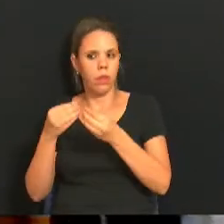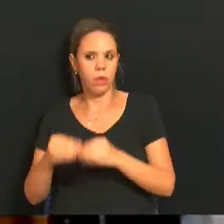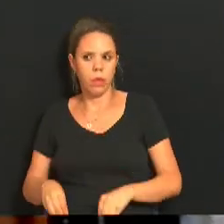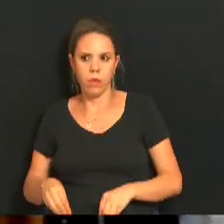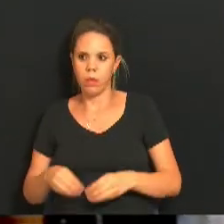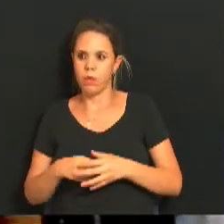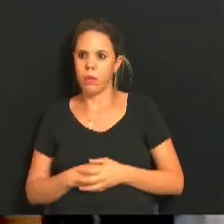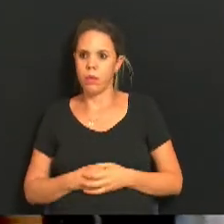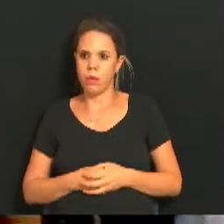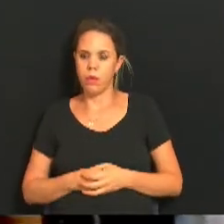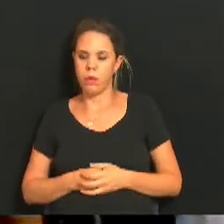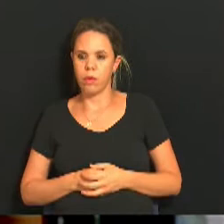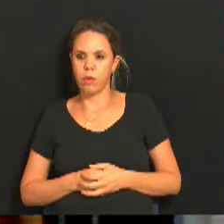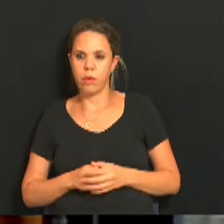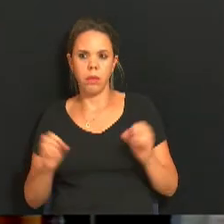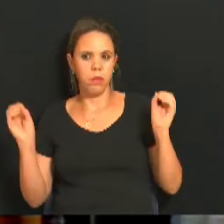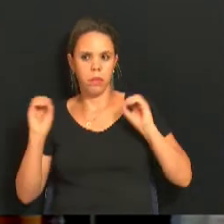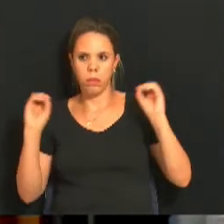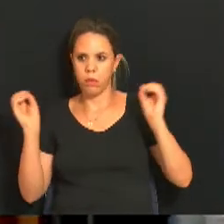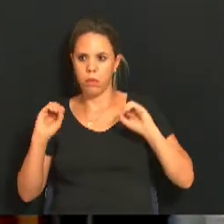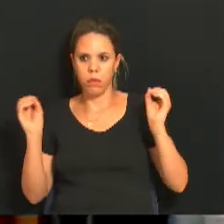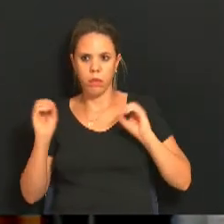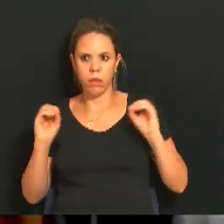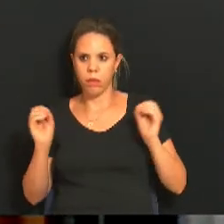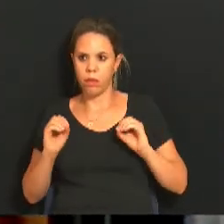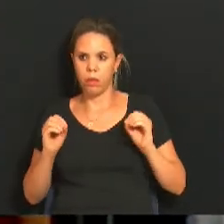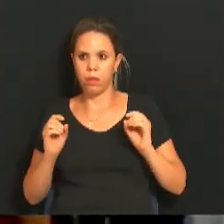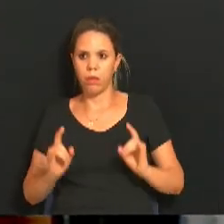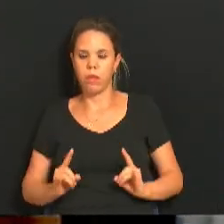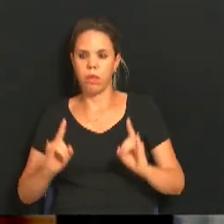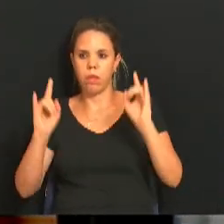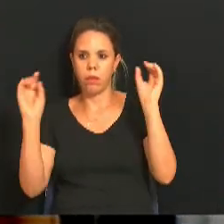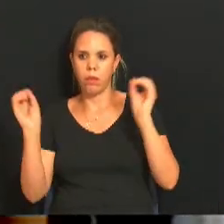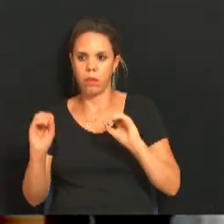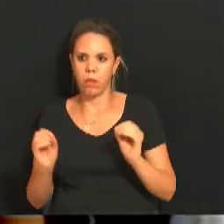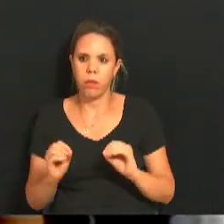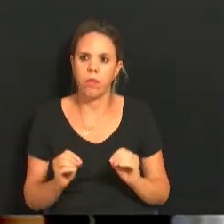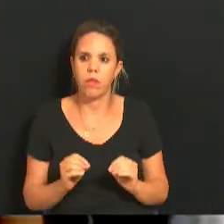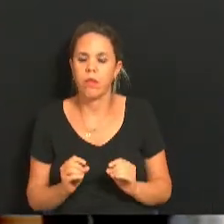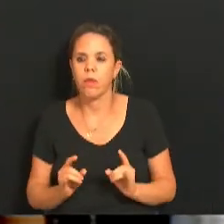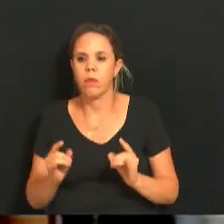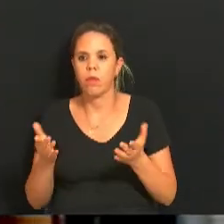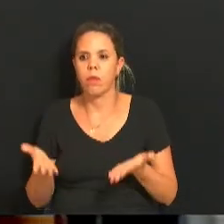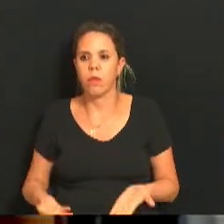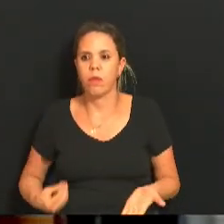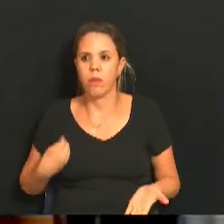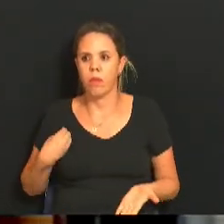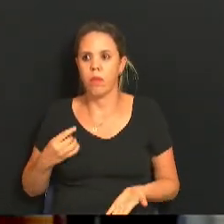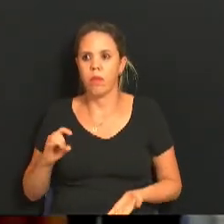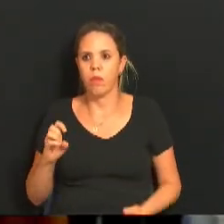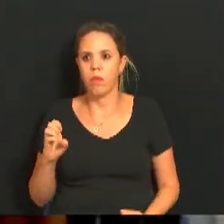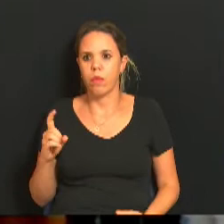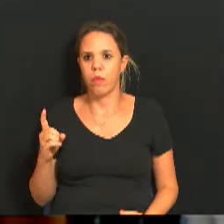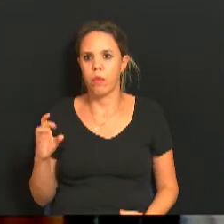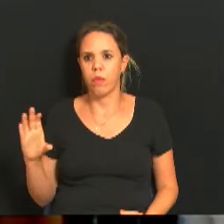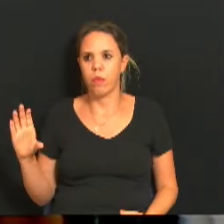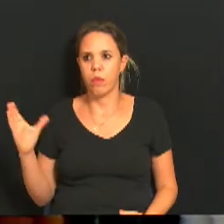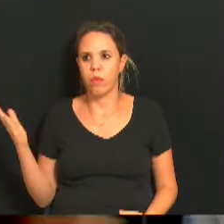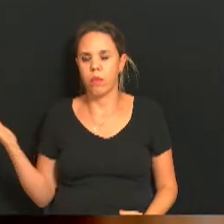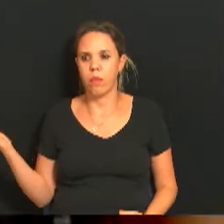9º praticamente nada nos bombados né É certo neste prédio que ele está inde e